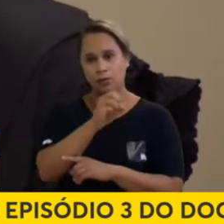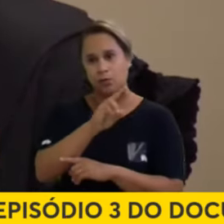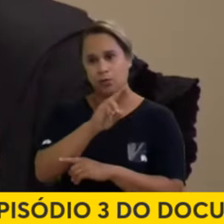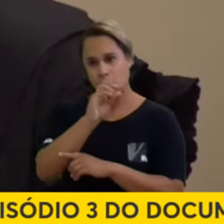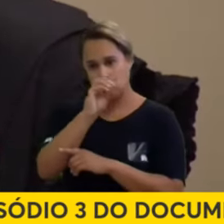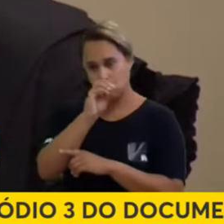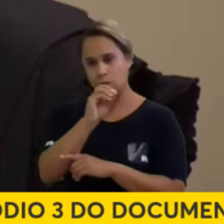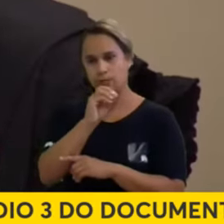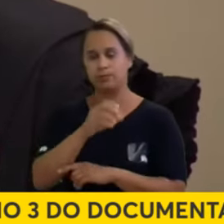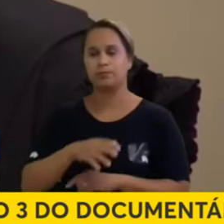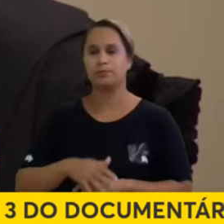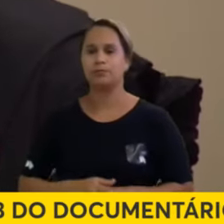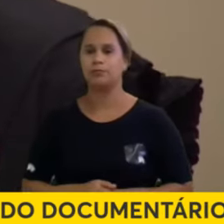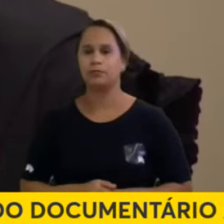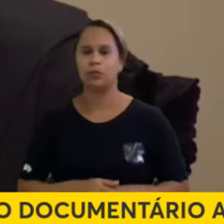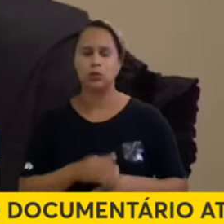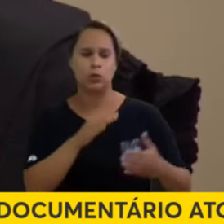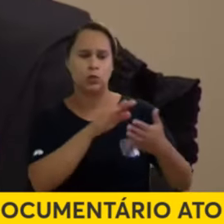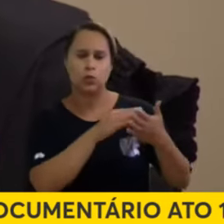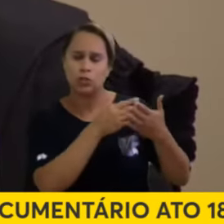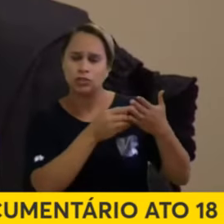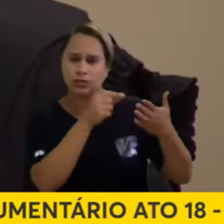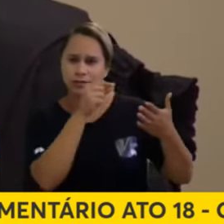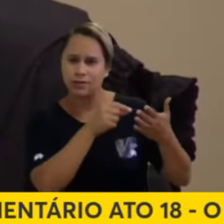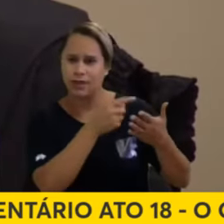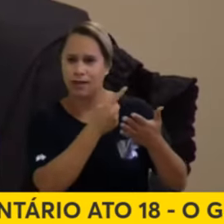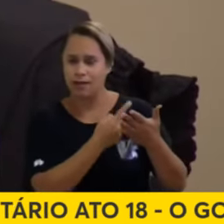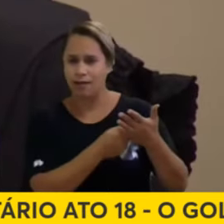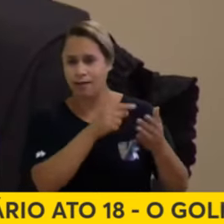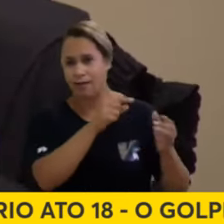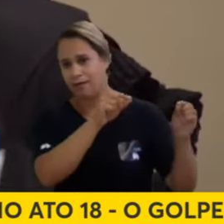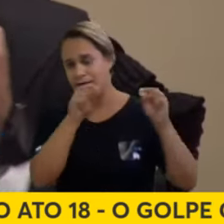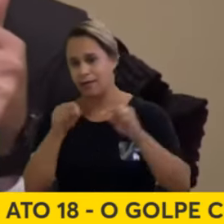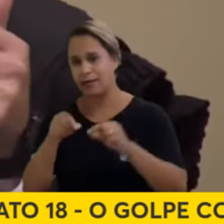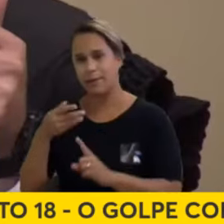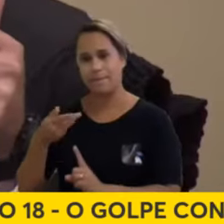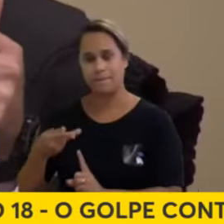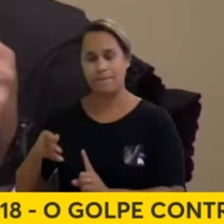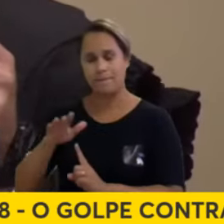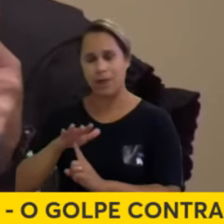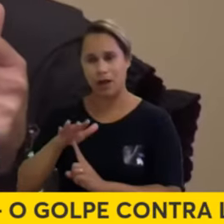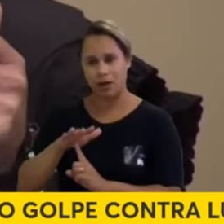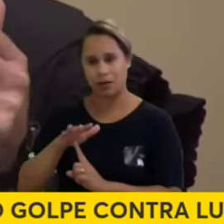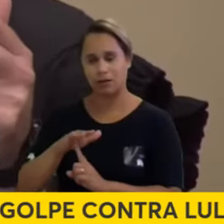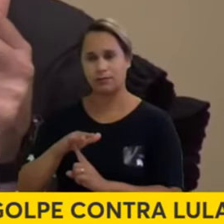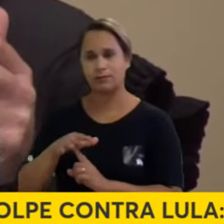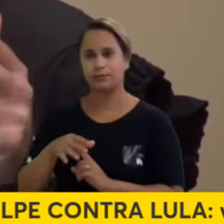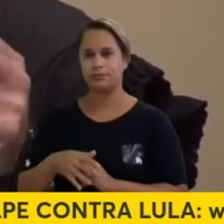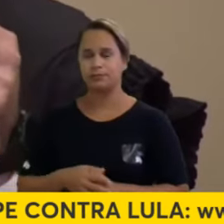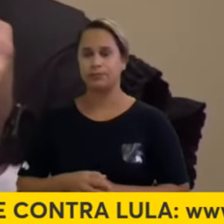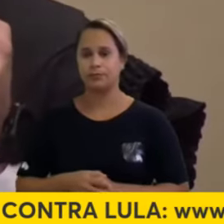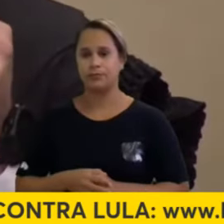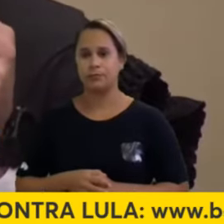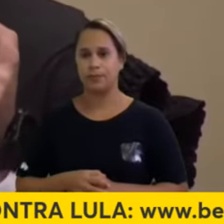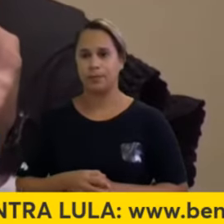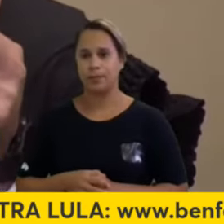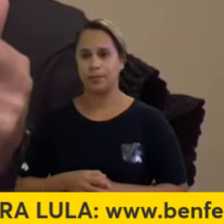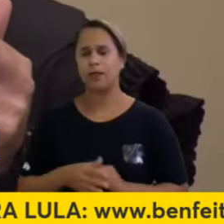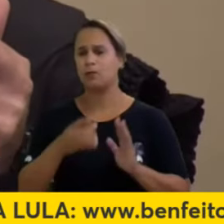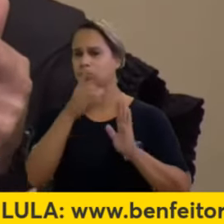estava voltada ao estado do Paraná mas sim aos municípios de São Paulo edoc 43738 988